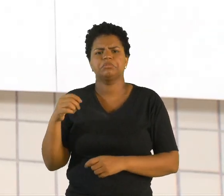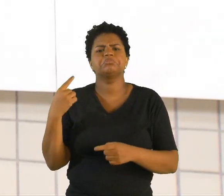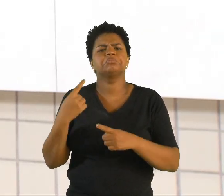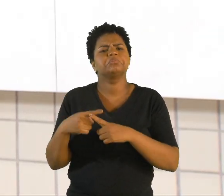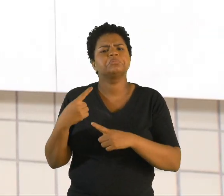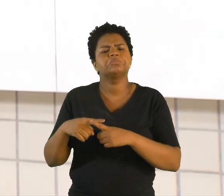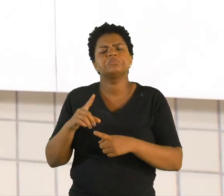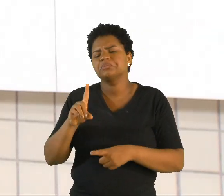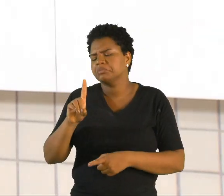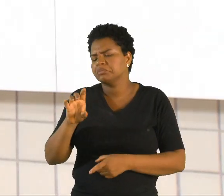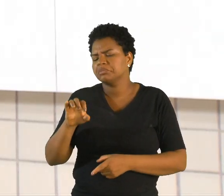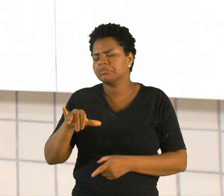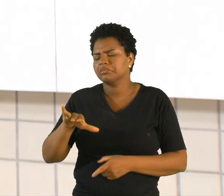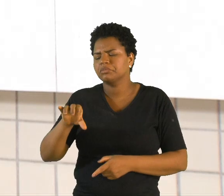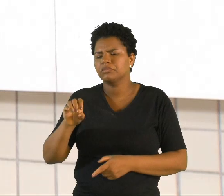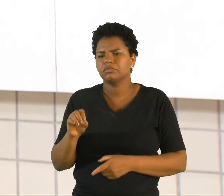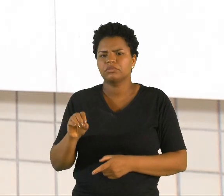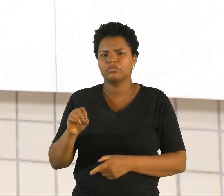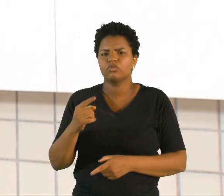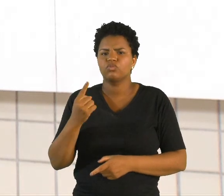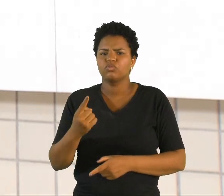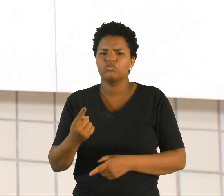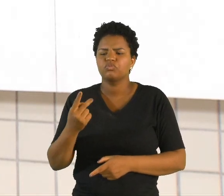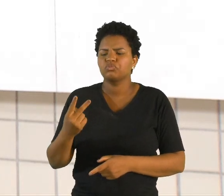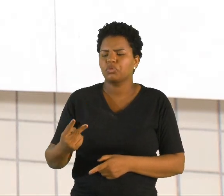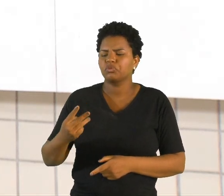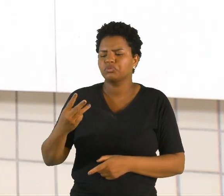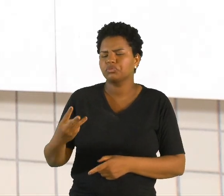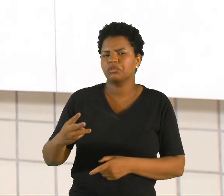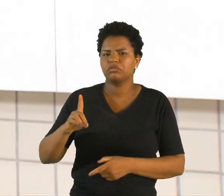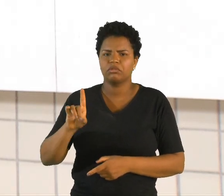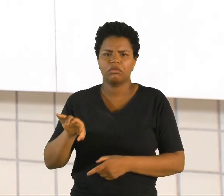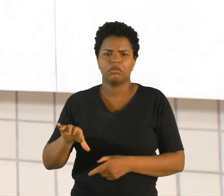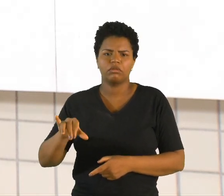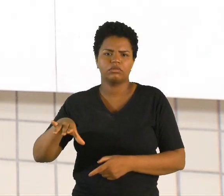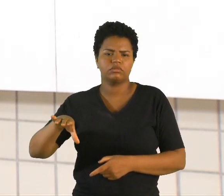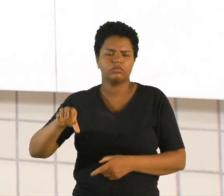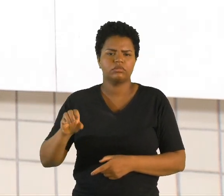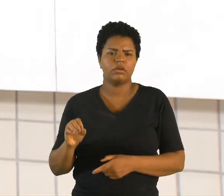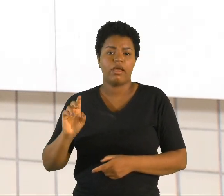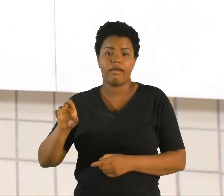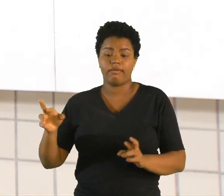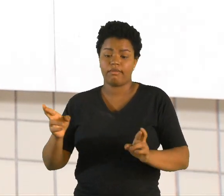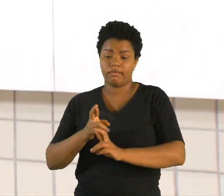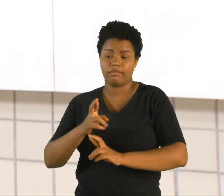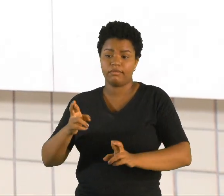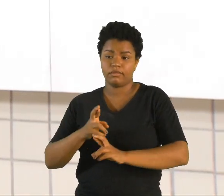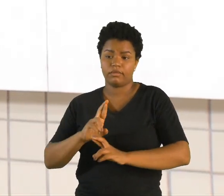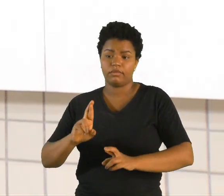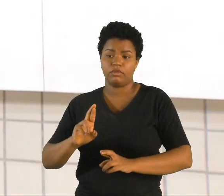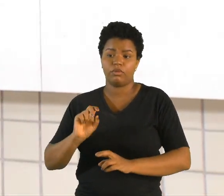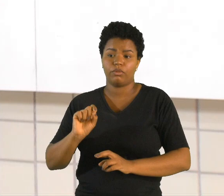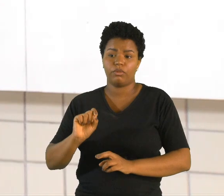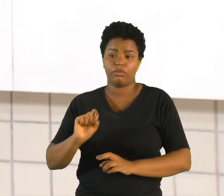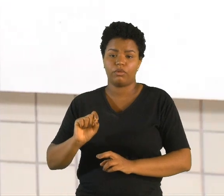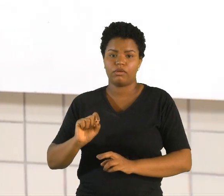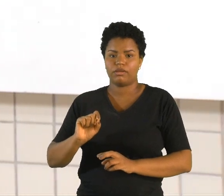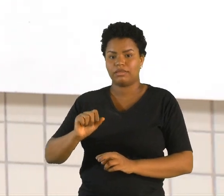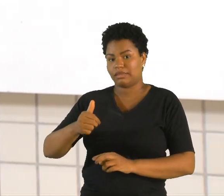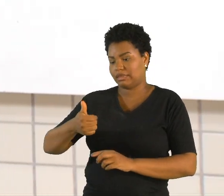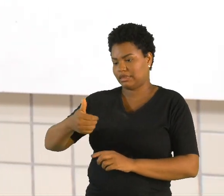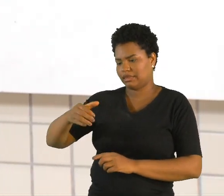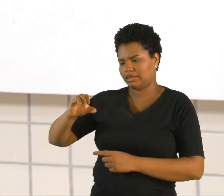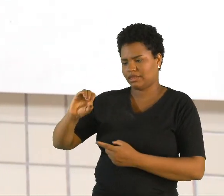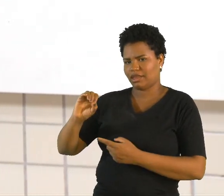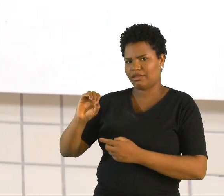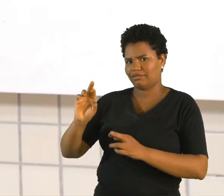de décimo? 1 décimo, 2 décimos, 3 décimos. Por quê? Ele é relacionado com o 10. Ó,